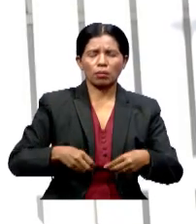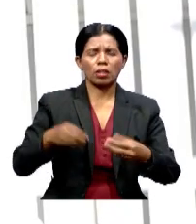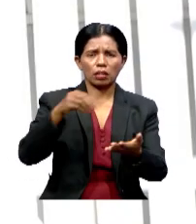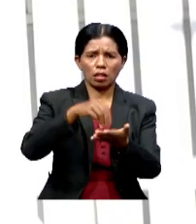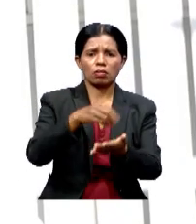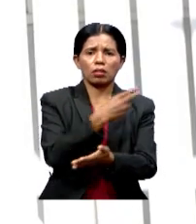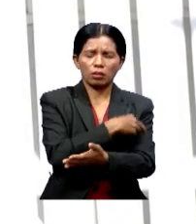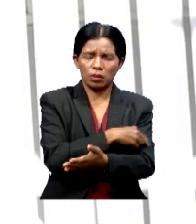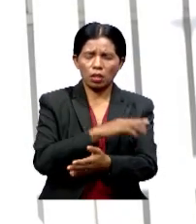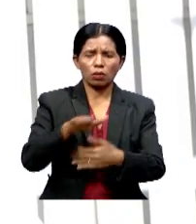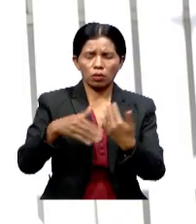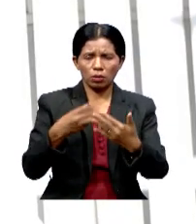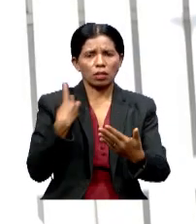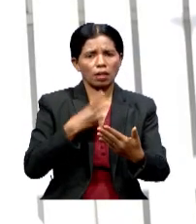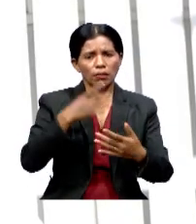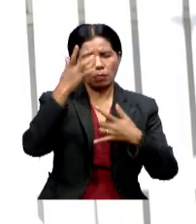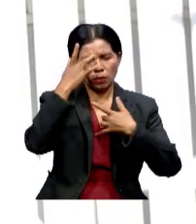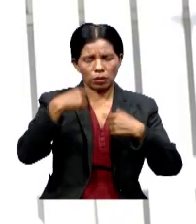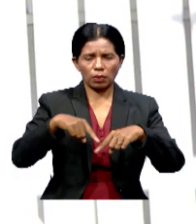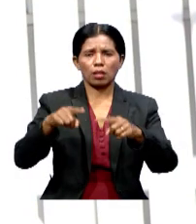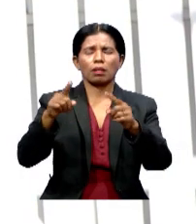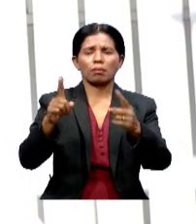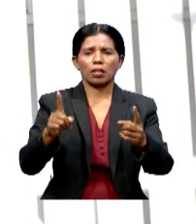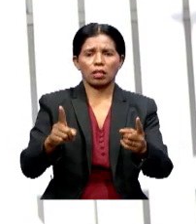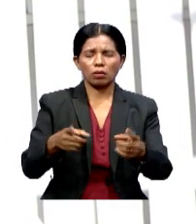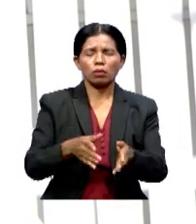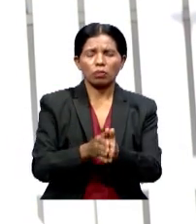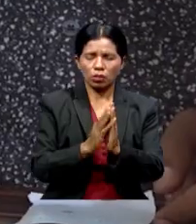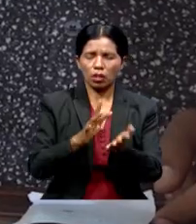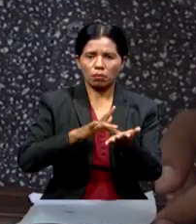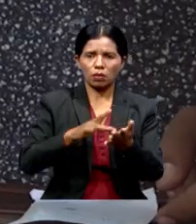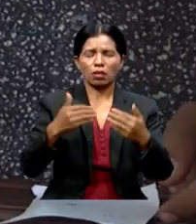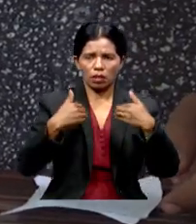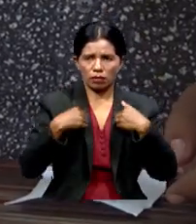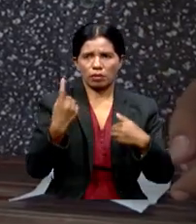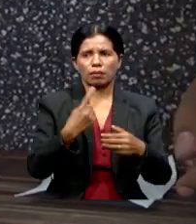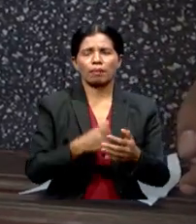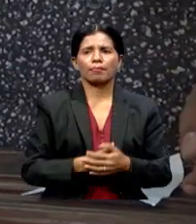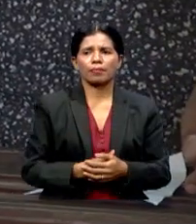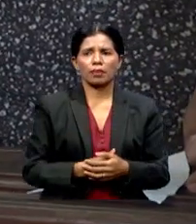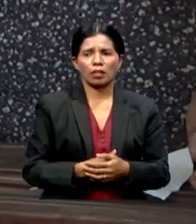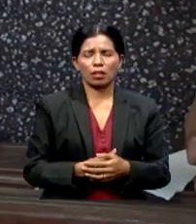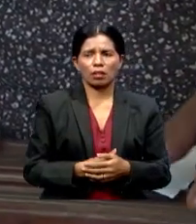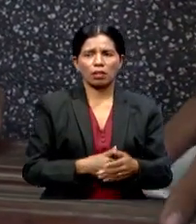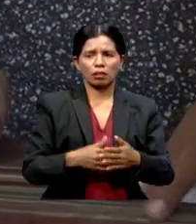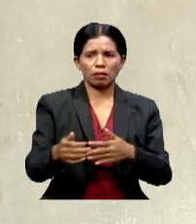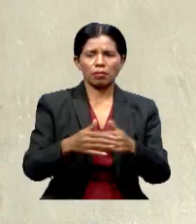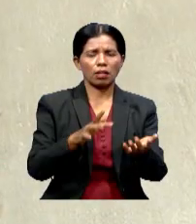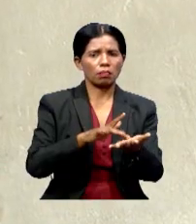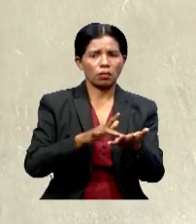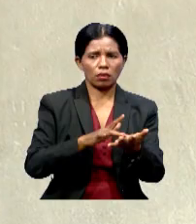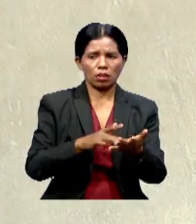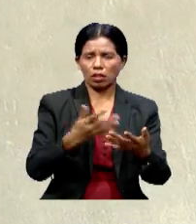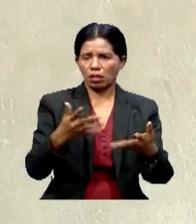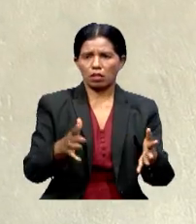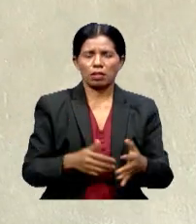sira, e a futura lá bele enfrenta bebê problema de dança né. Ela barra que aí moro que ne parte teve,